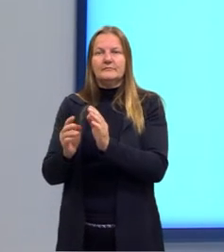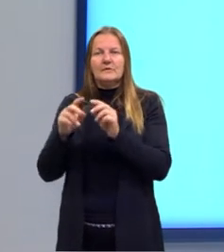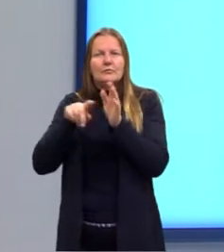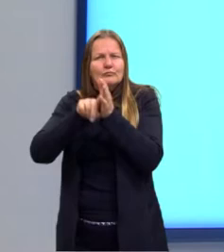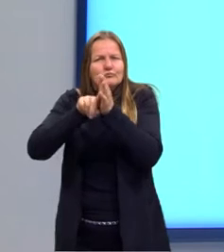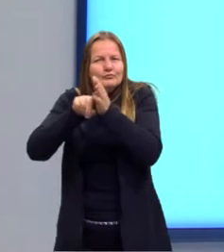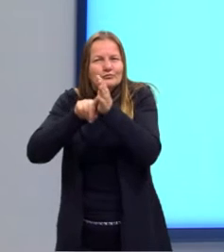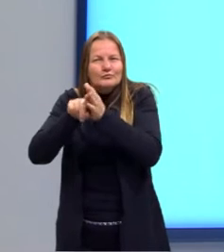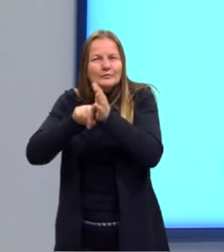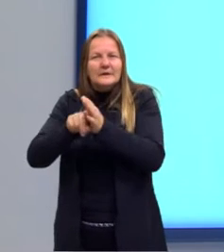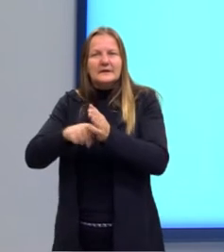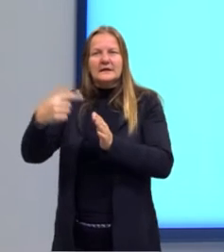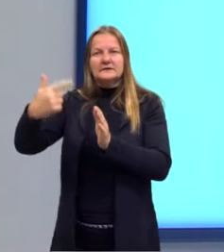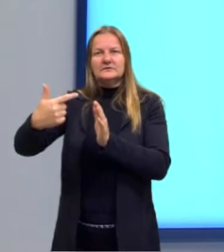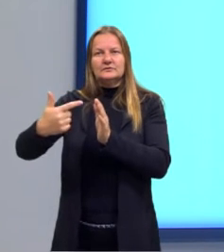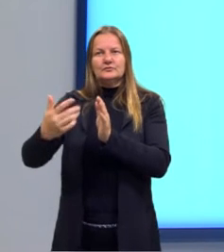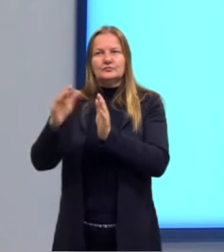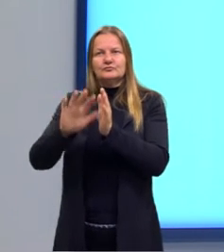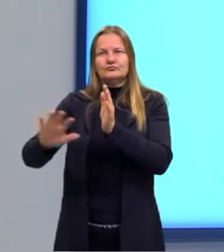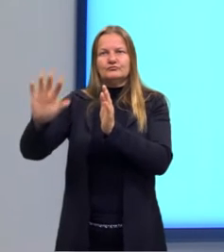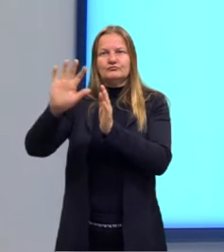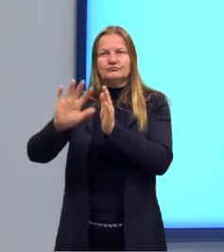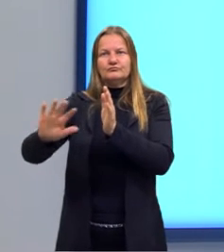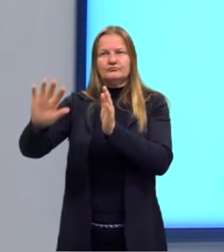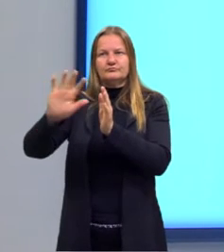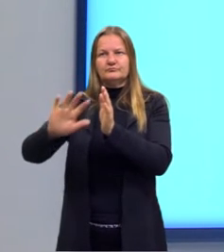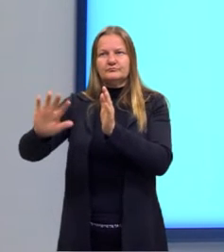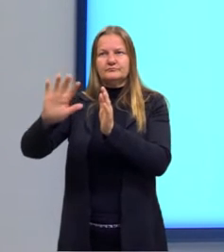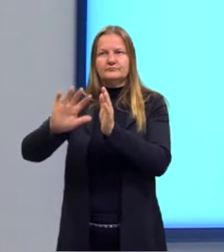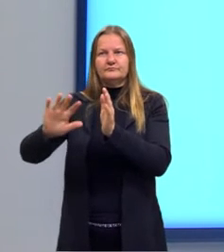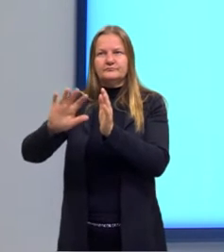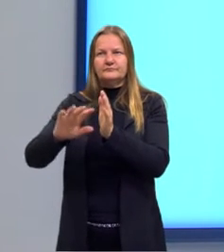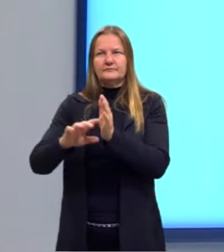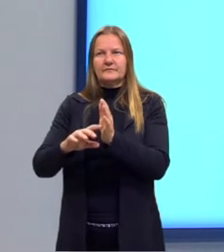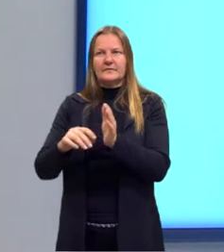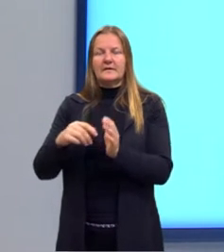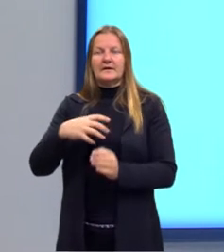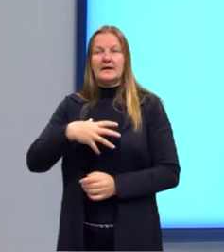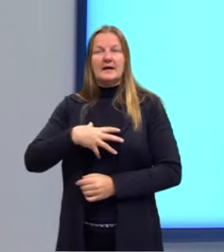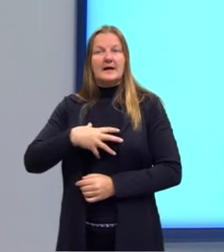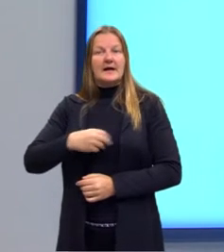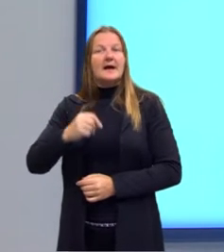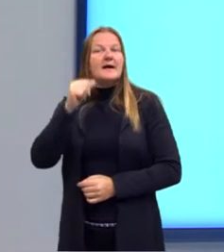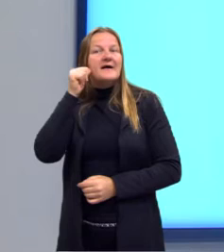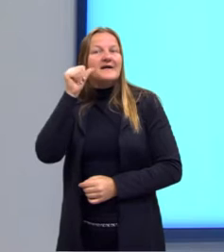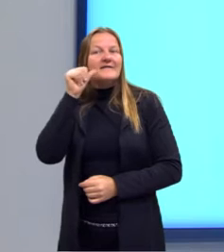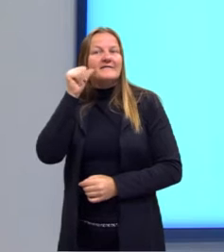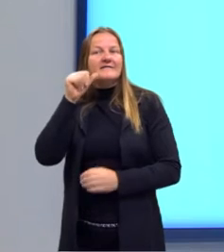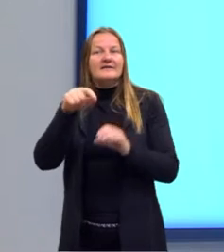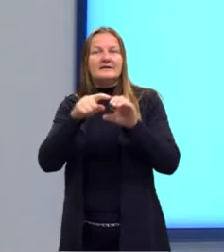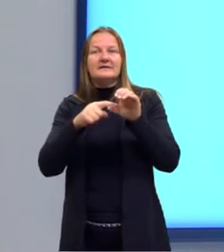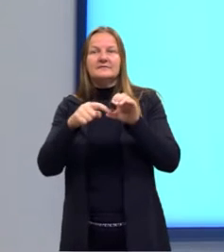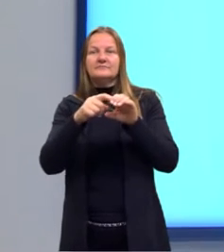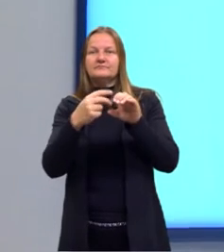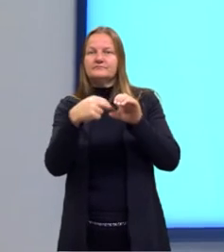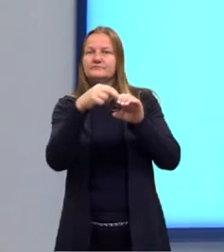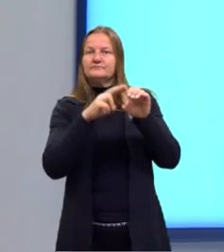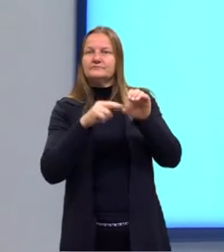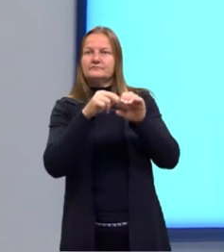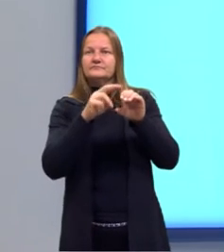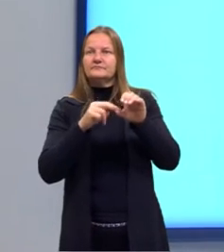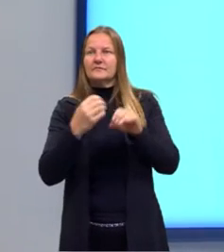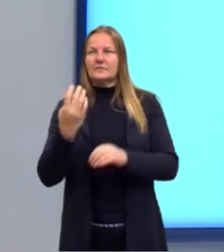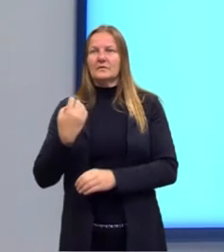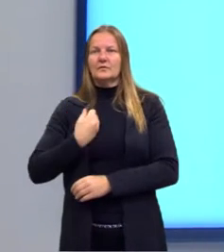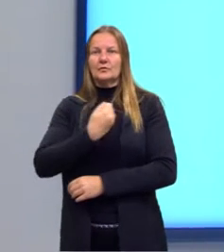vamos analisar esse cruzamento aqui e a filha então é representado pelo número